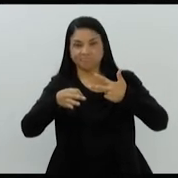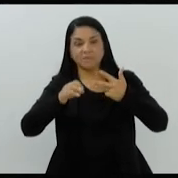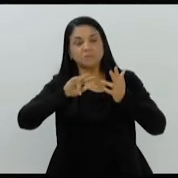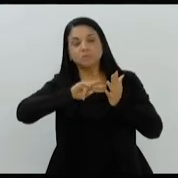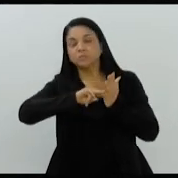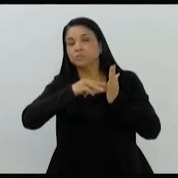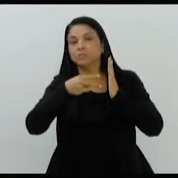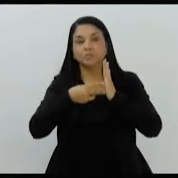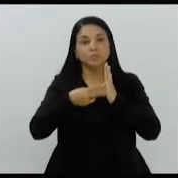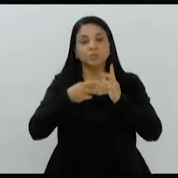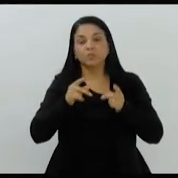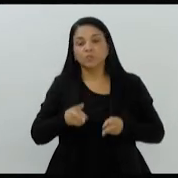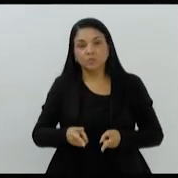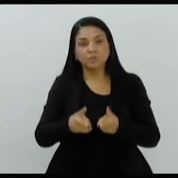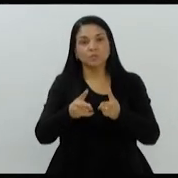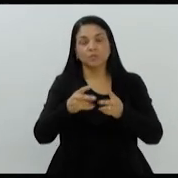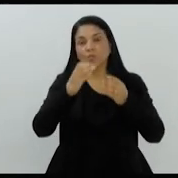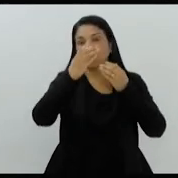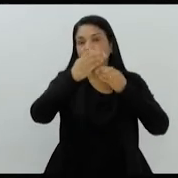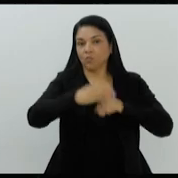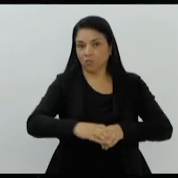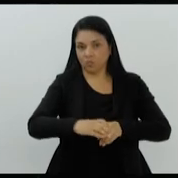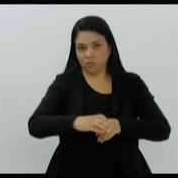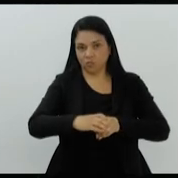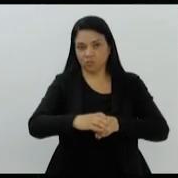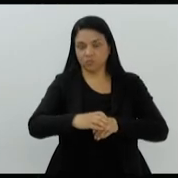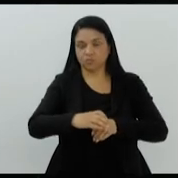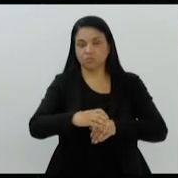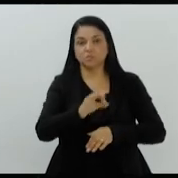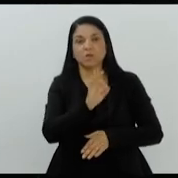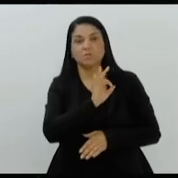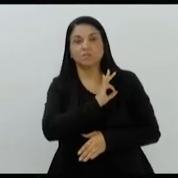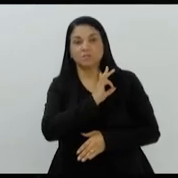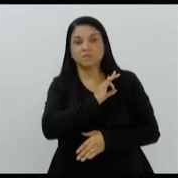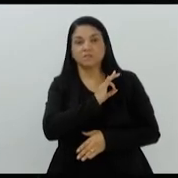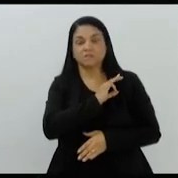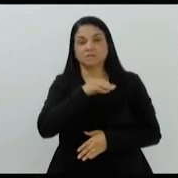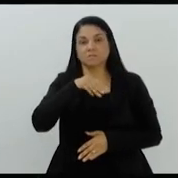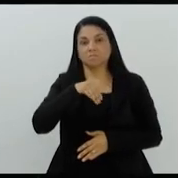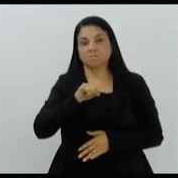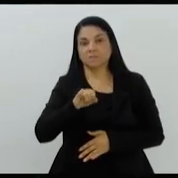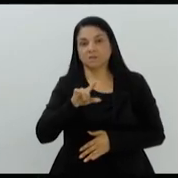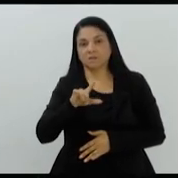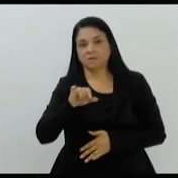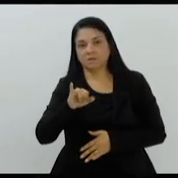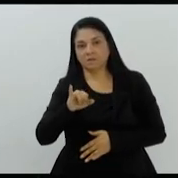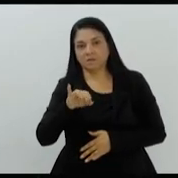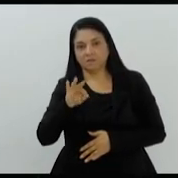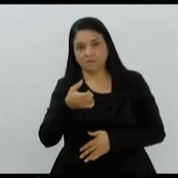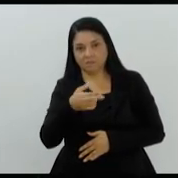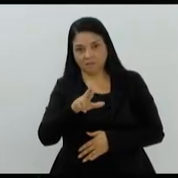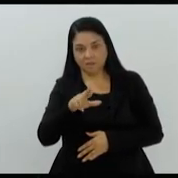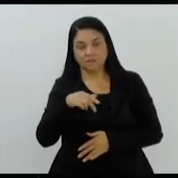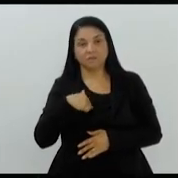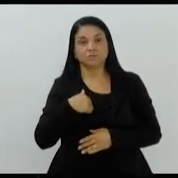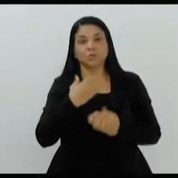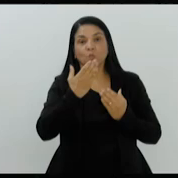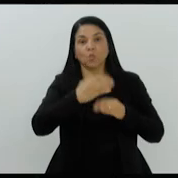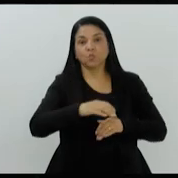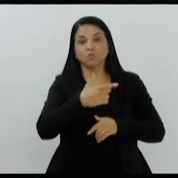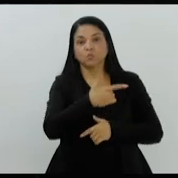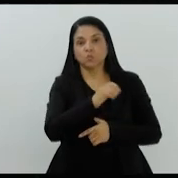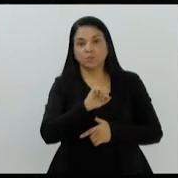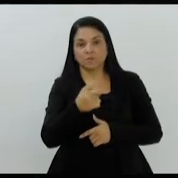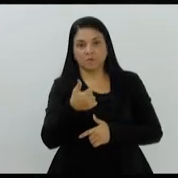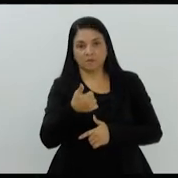dar continuidade ao concurso dos policiais militares do concurso de